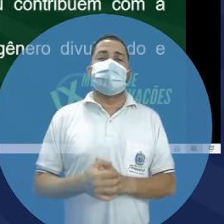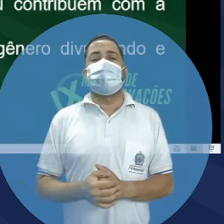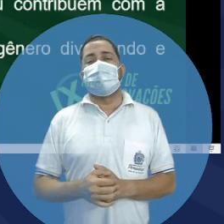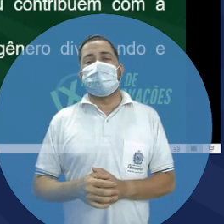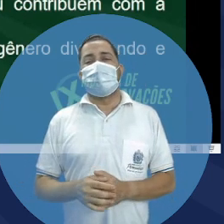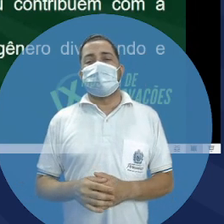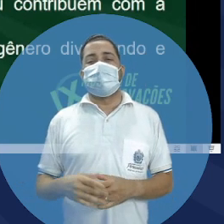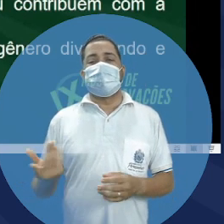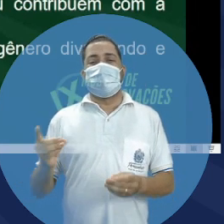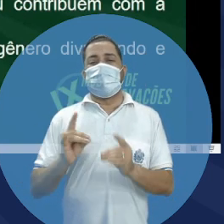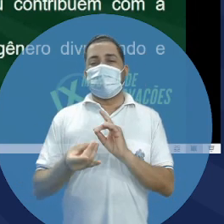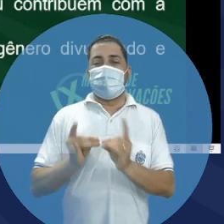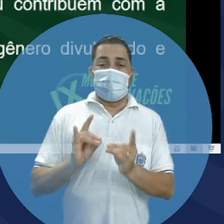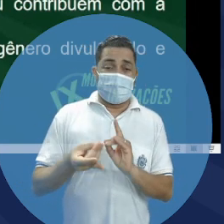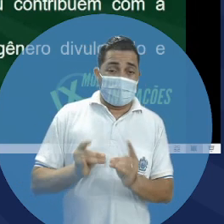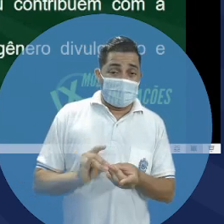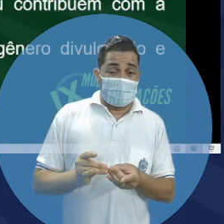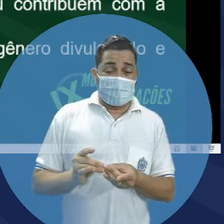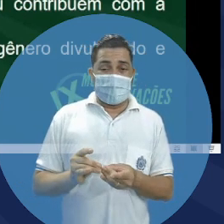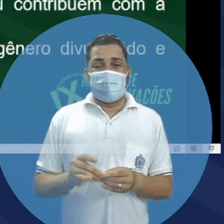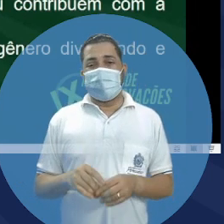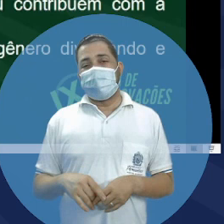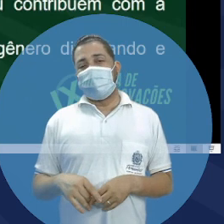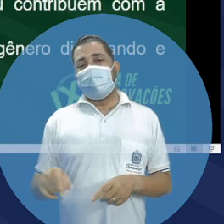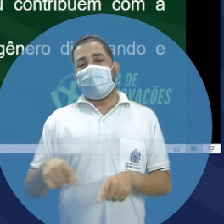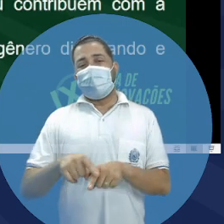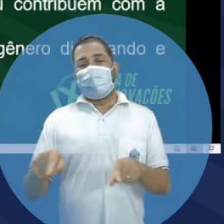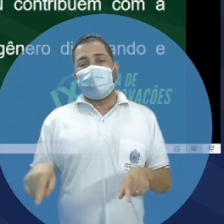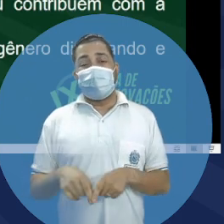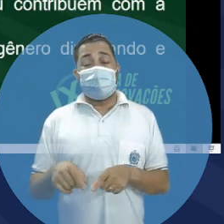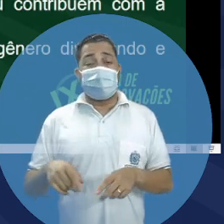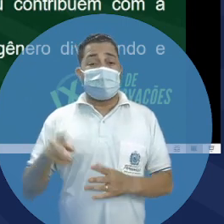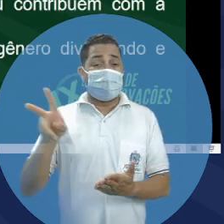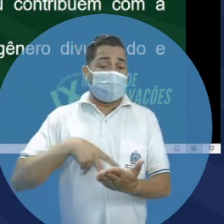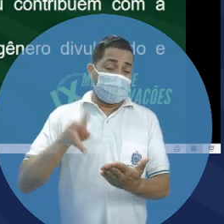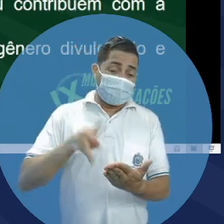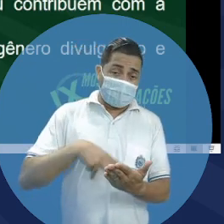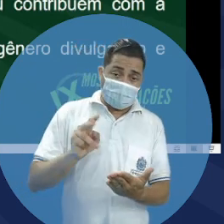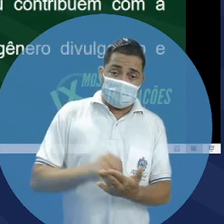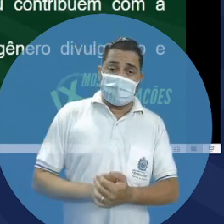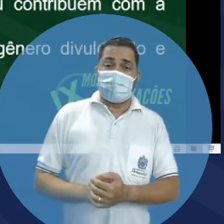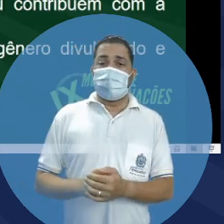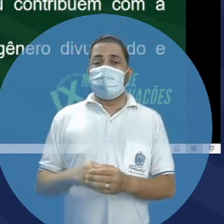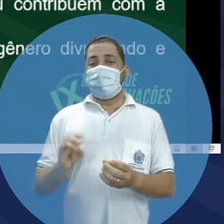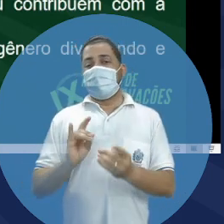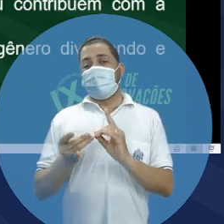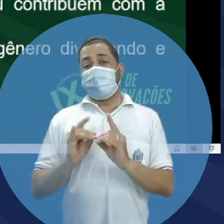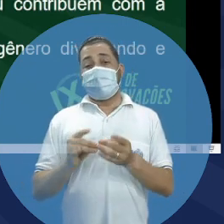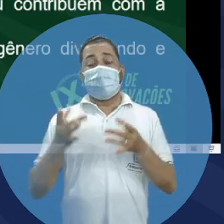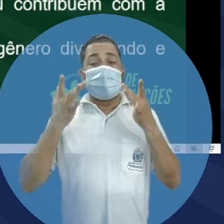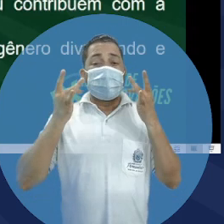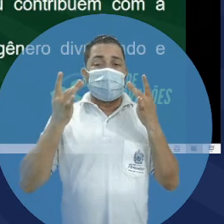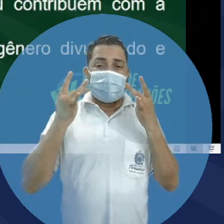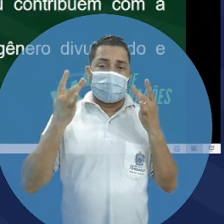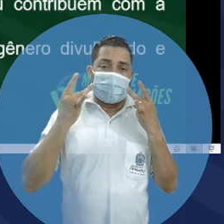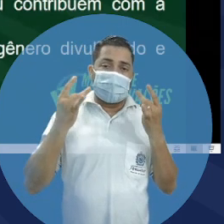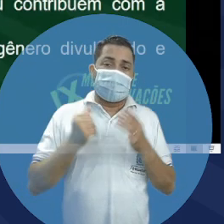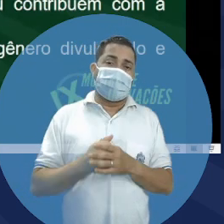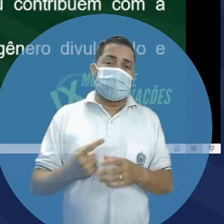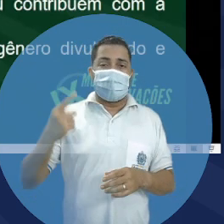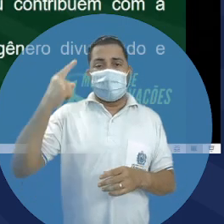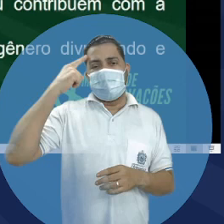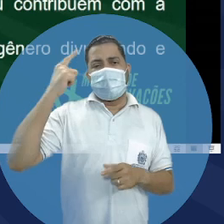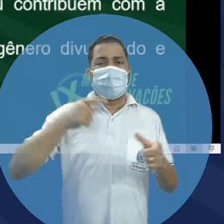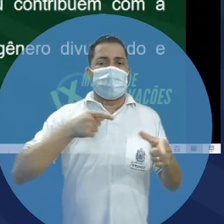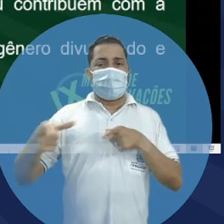oficinas, rodas de leitura, oficinas de teatro. Nós pensamos em trabalhar muito,